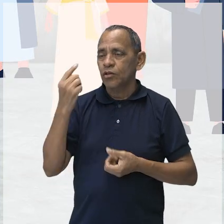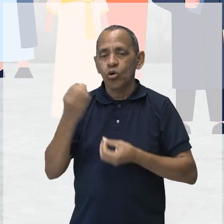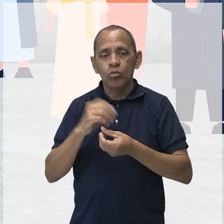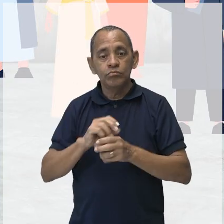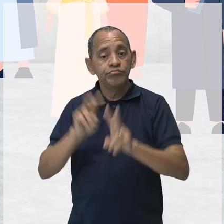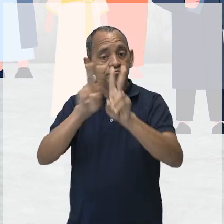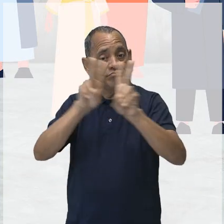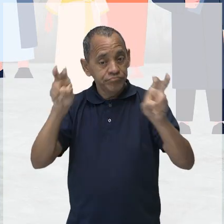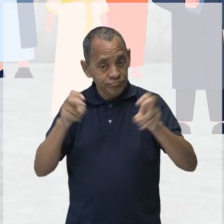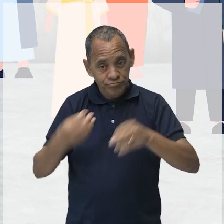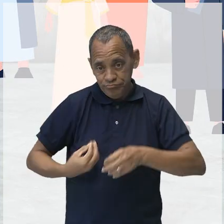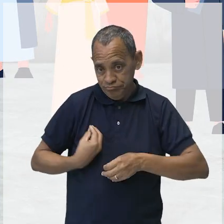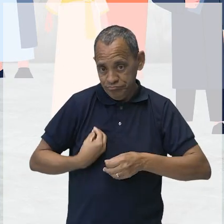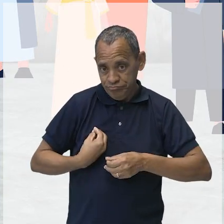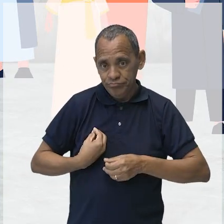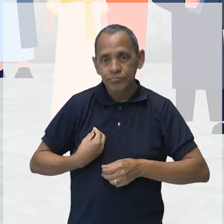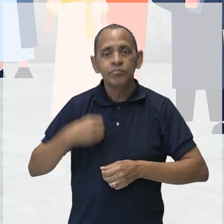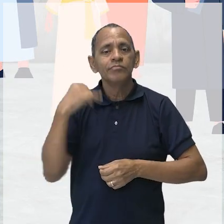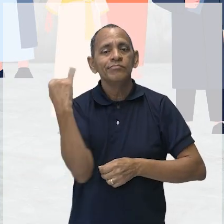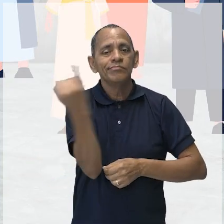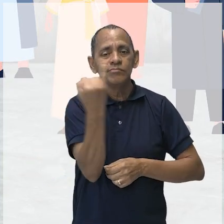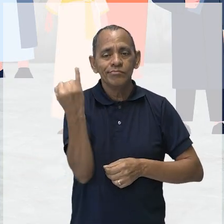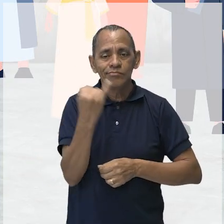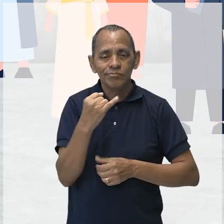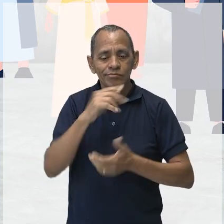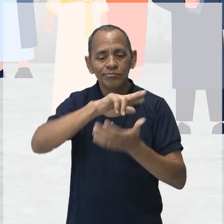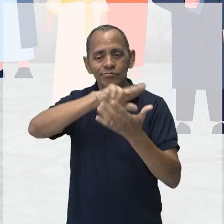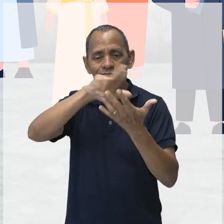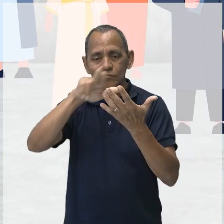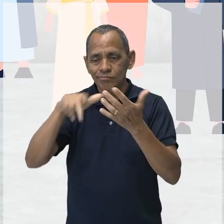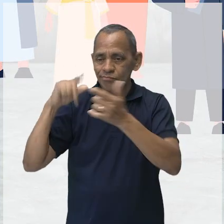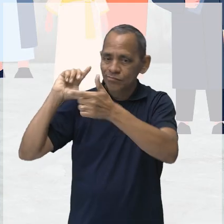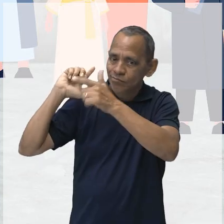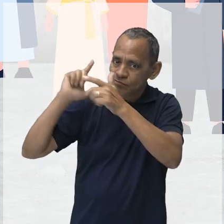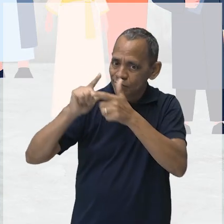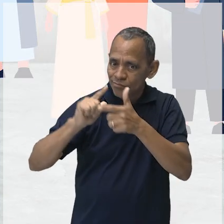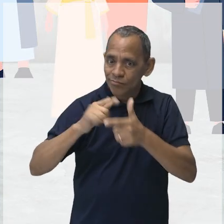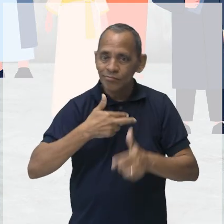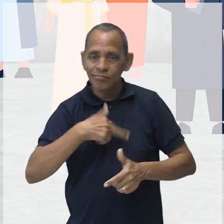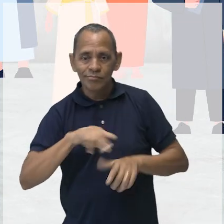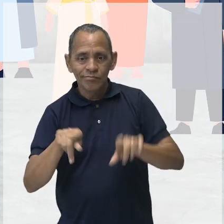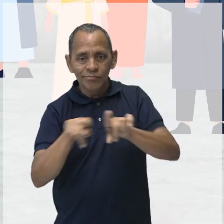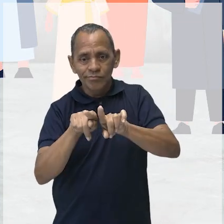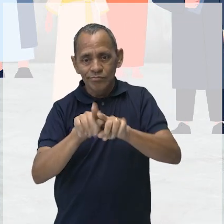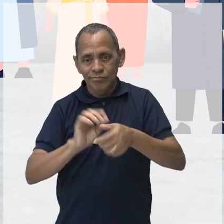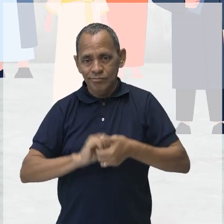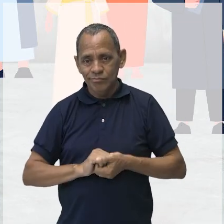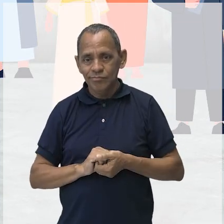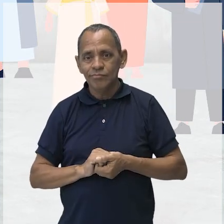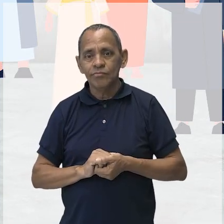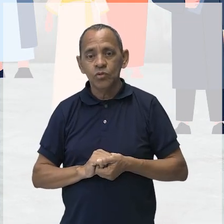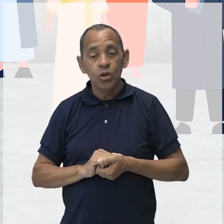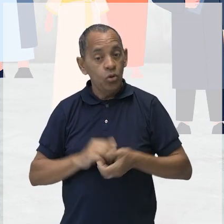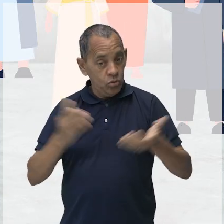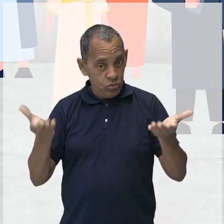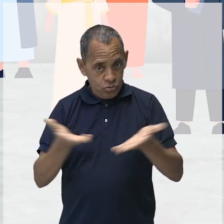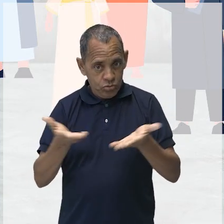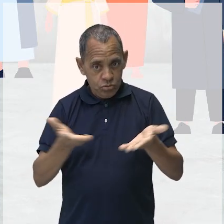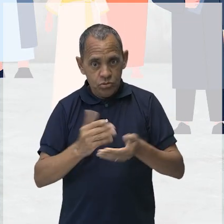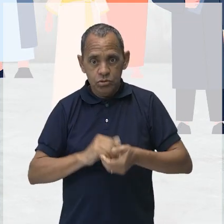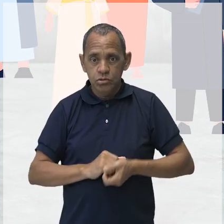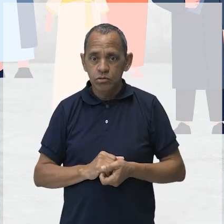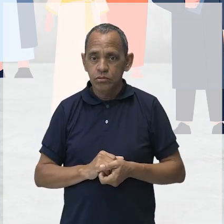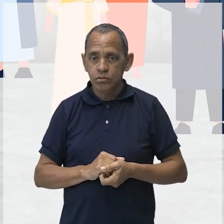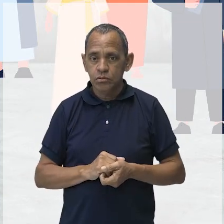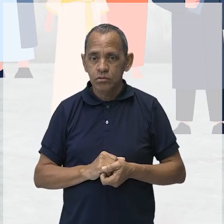da vida é importante para as diferentes tradições religiosas, né? Atualmente,